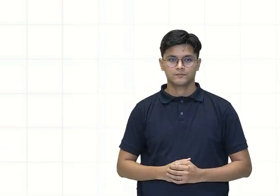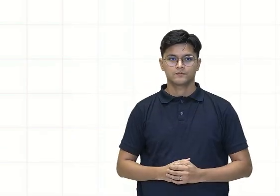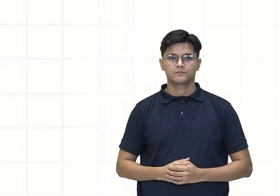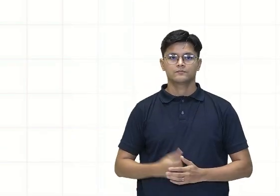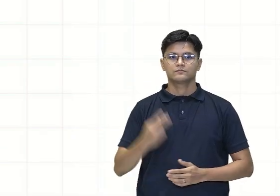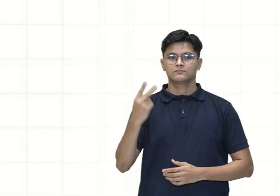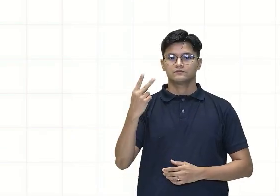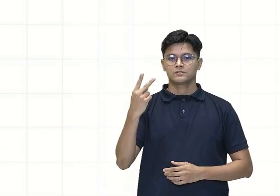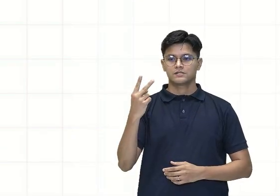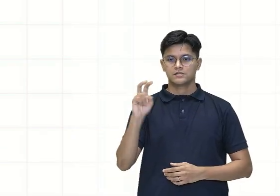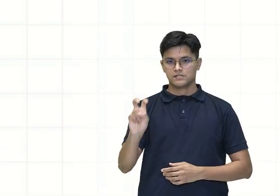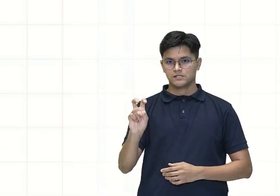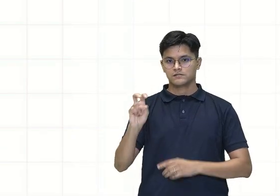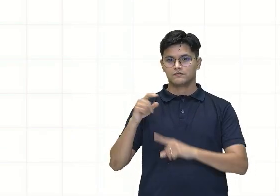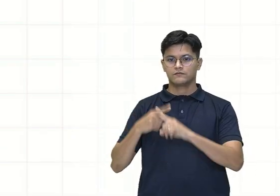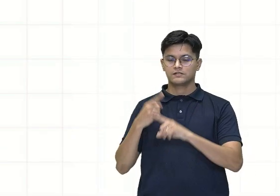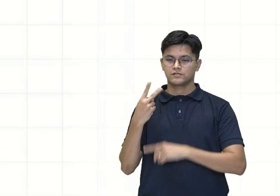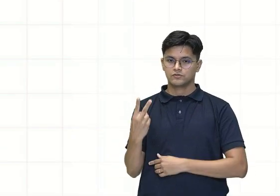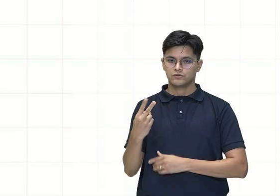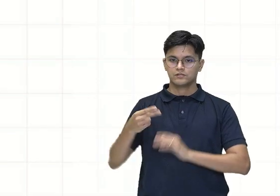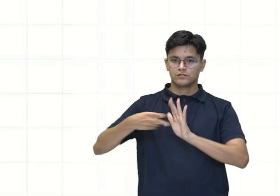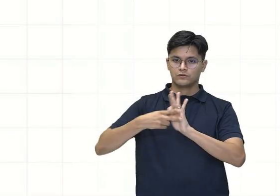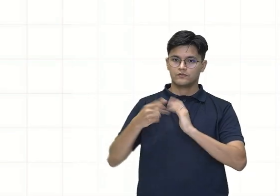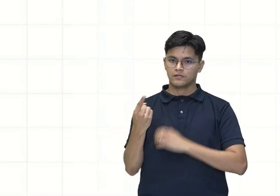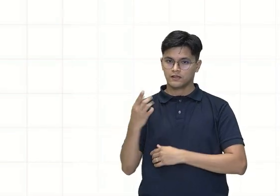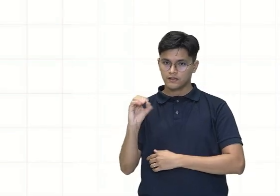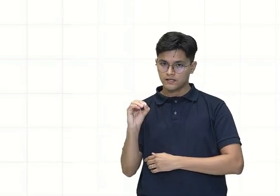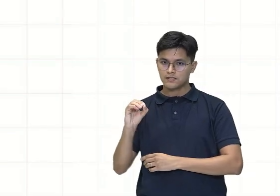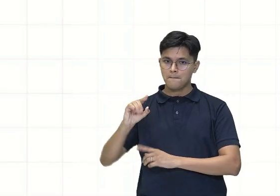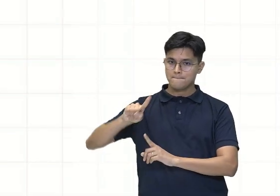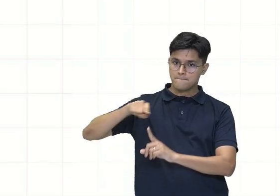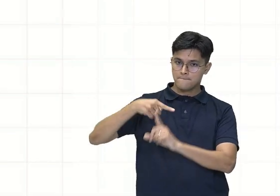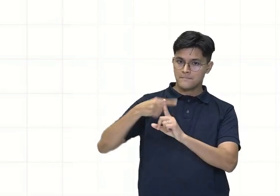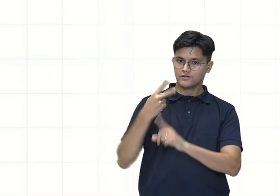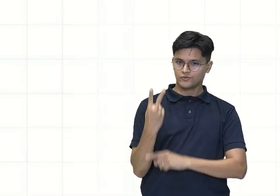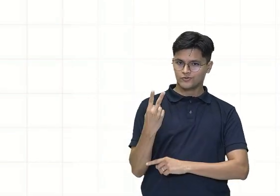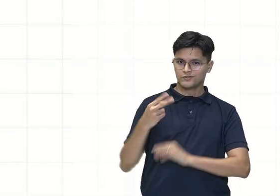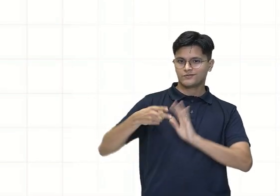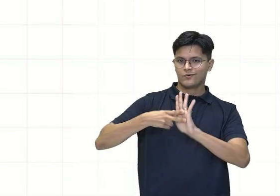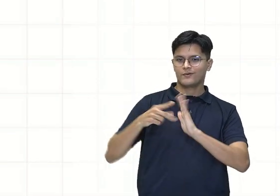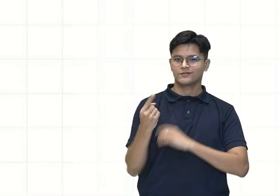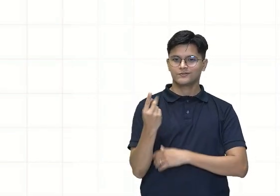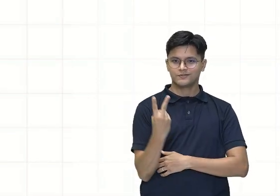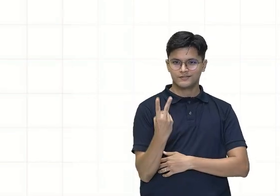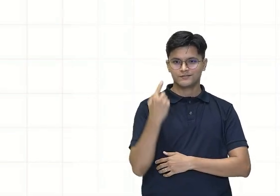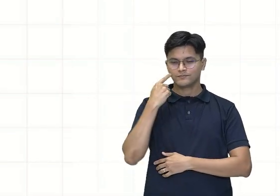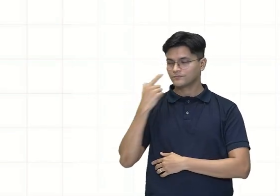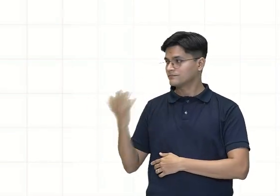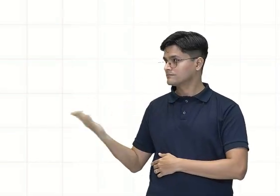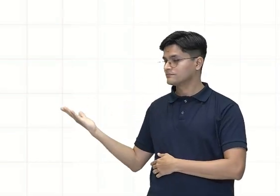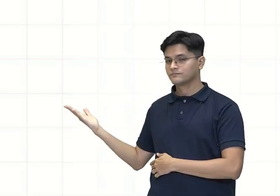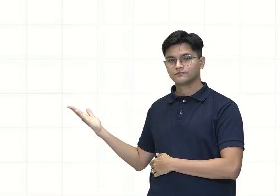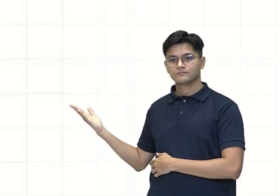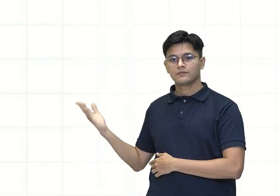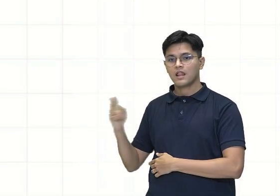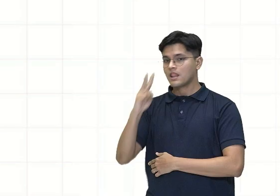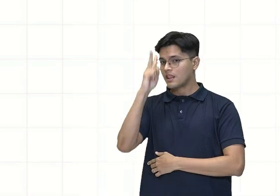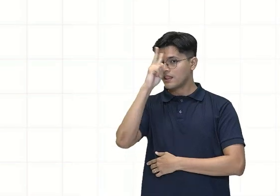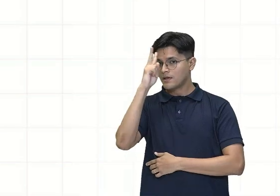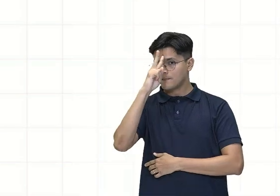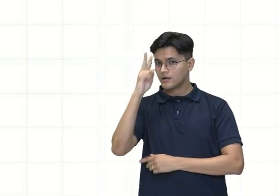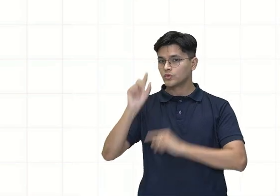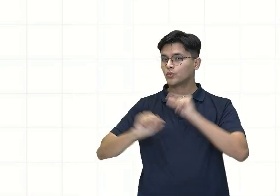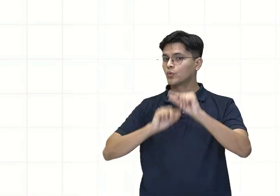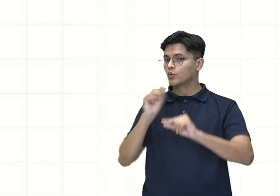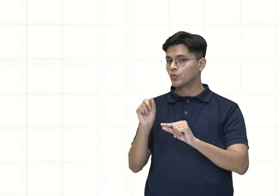5 vezes 2, 10. Com 2, 12. Lembrando que você vai multiplicar, né,